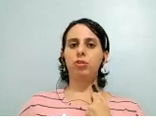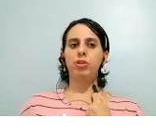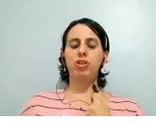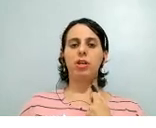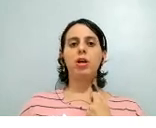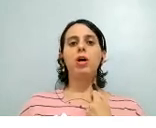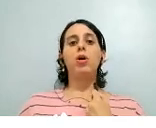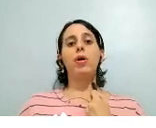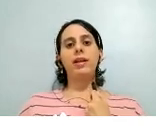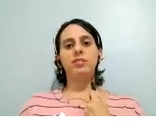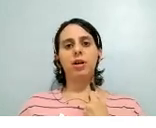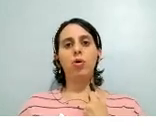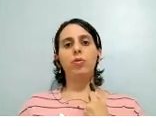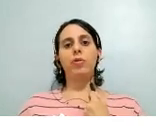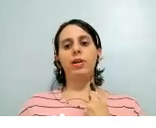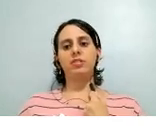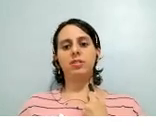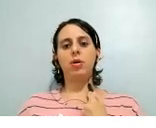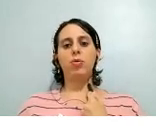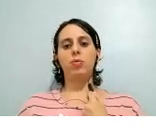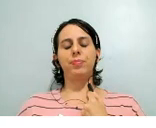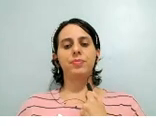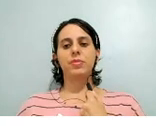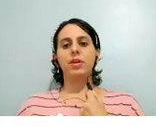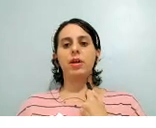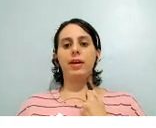para transmitir. Eles são,